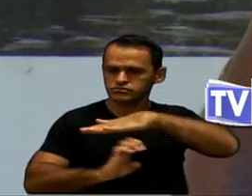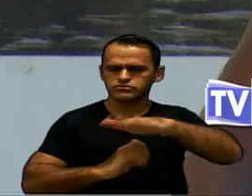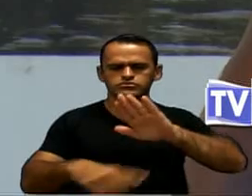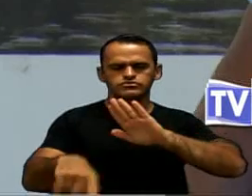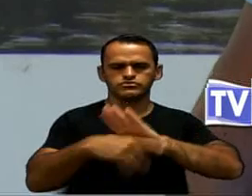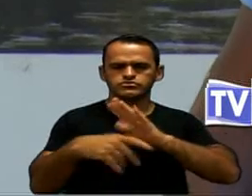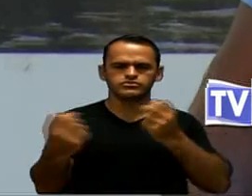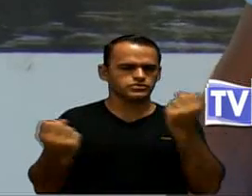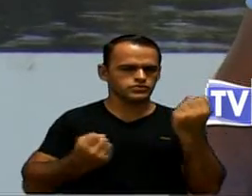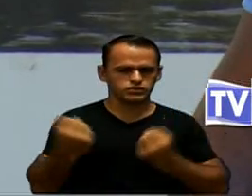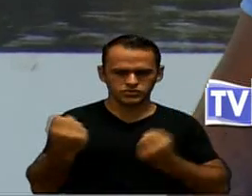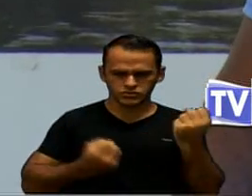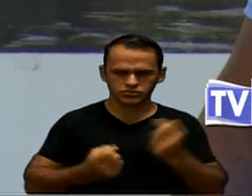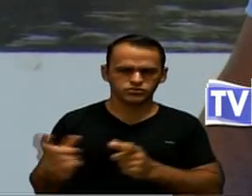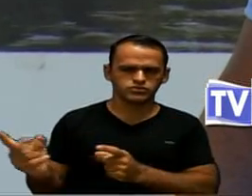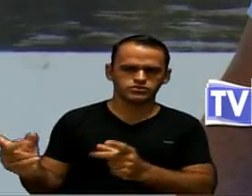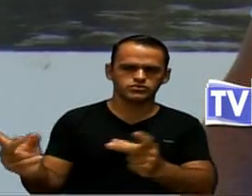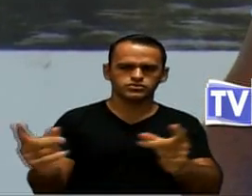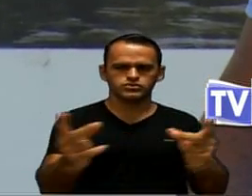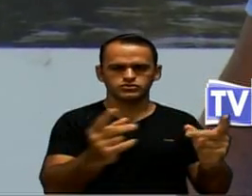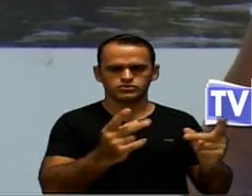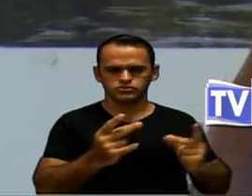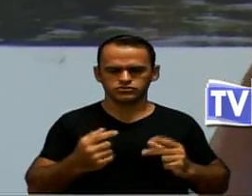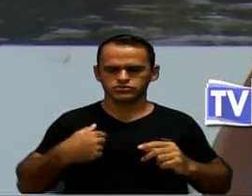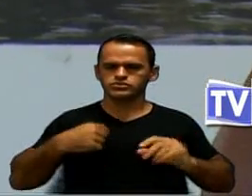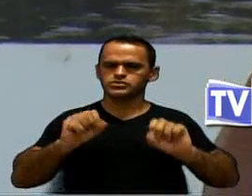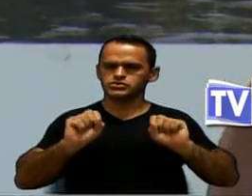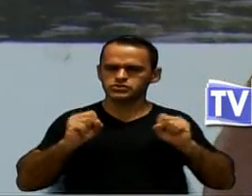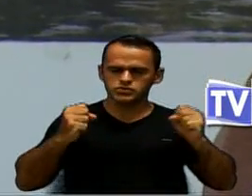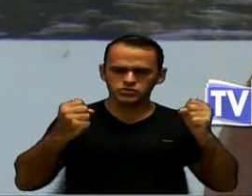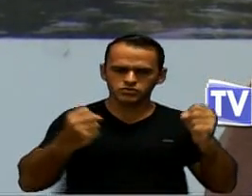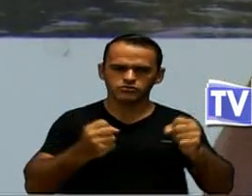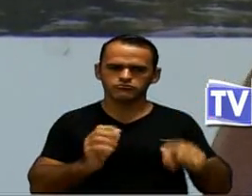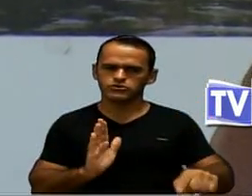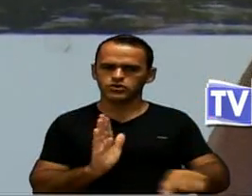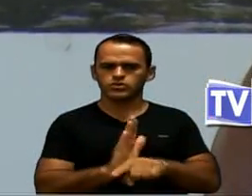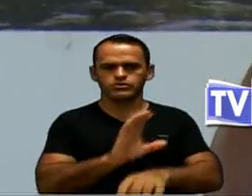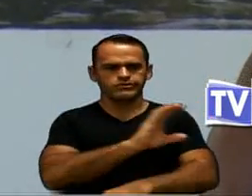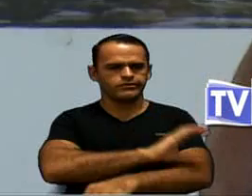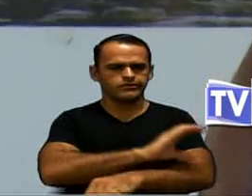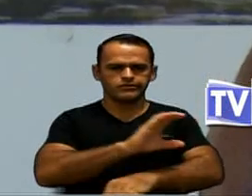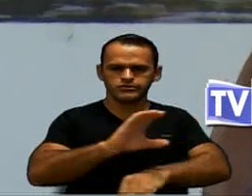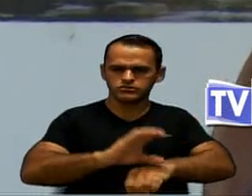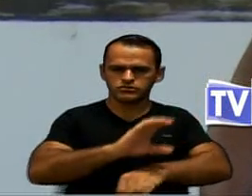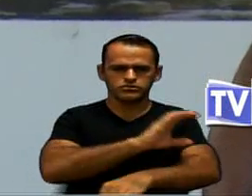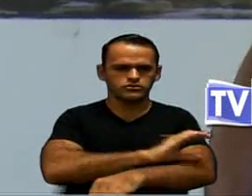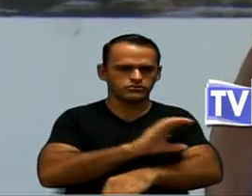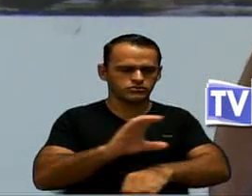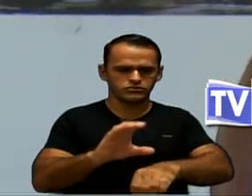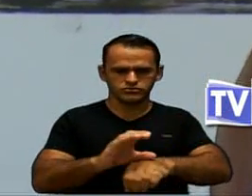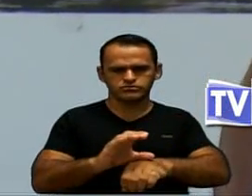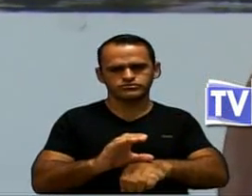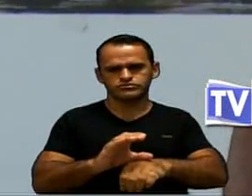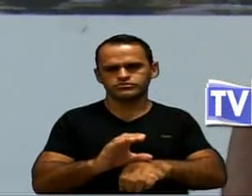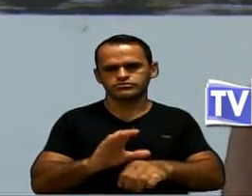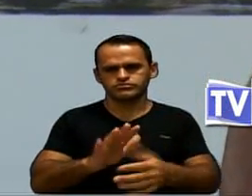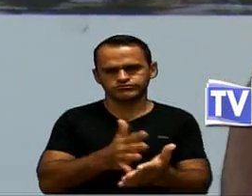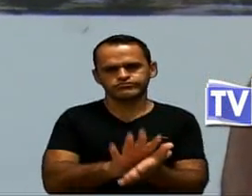e militante dentro da cultura de Sorocaba já há muitos anos, envolvido com a escola de